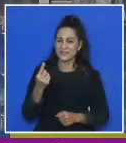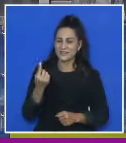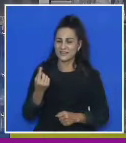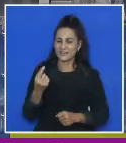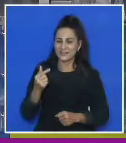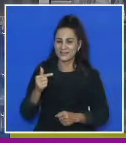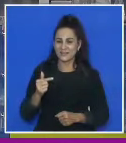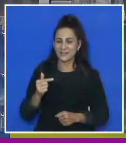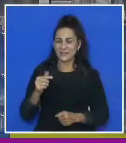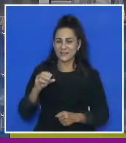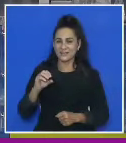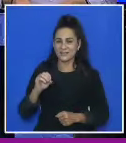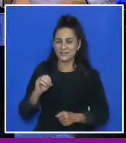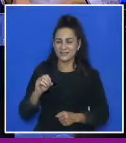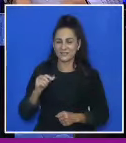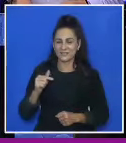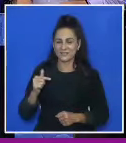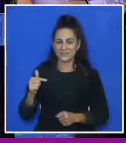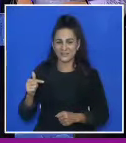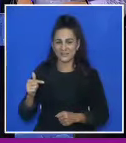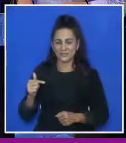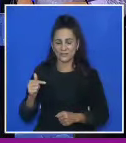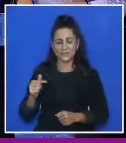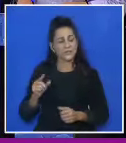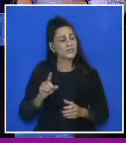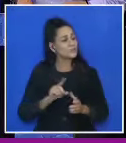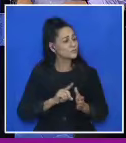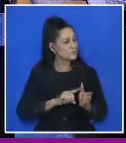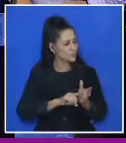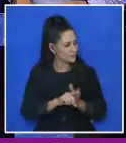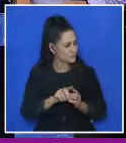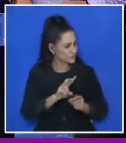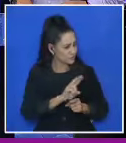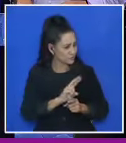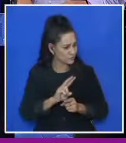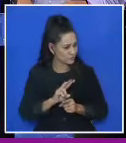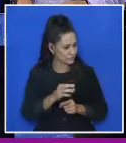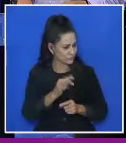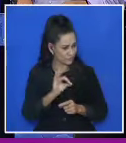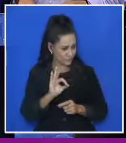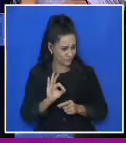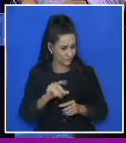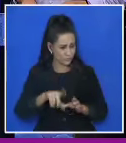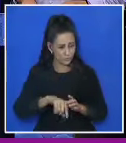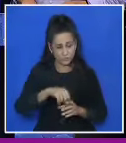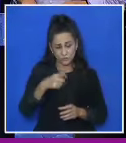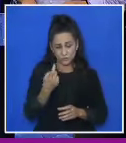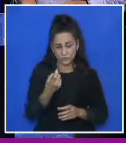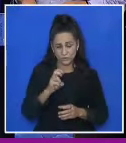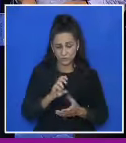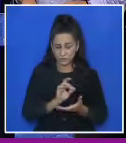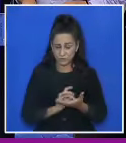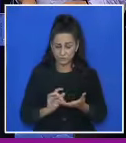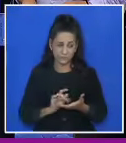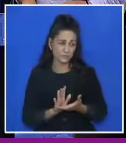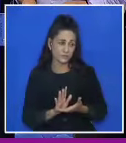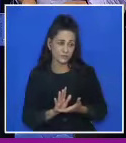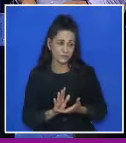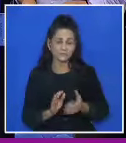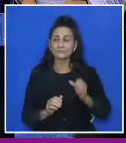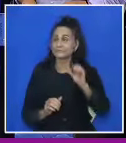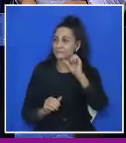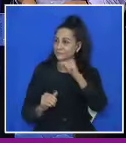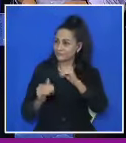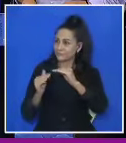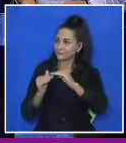17 e 07. Senhores auditores, os senhores confirmam os 15 números sorteados da Loto Fácil?